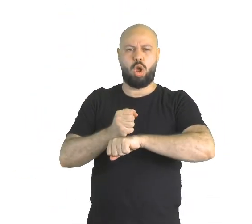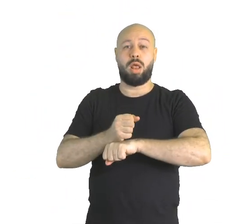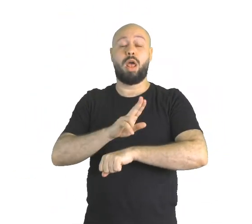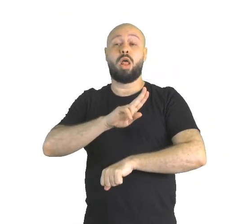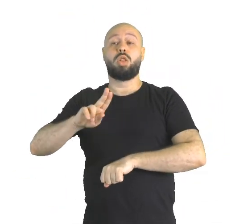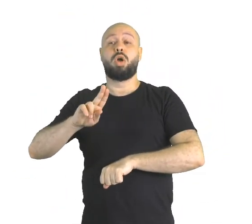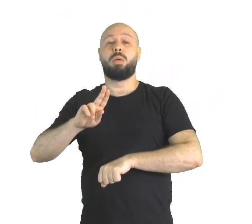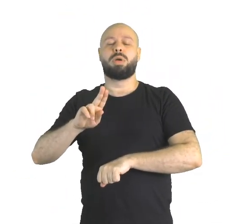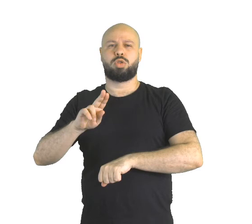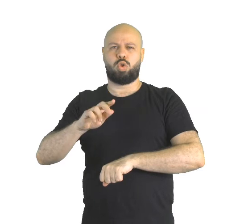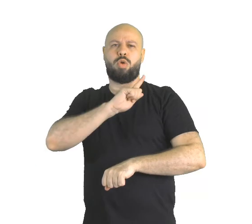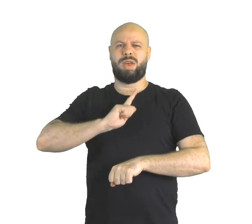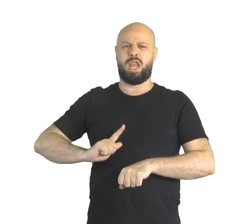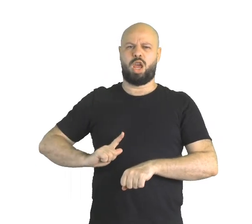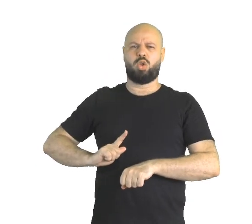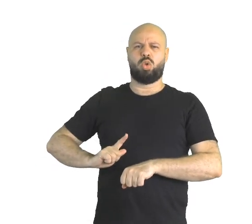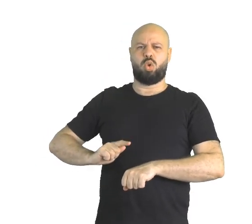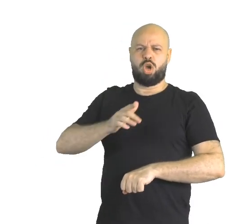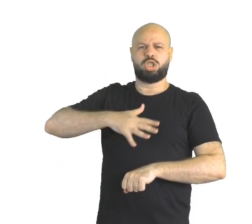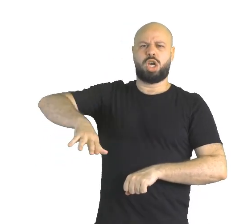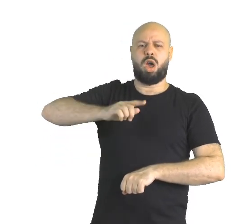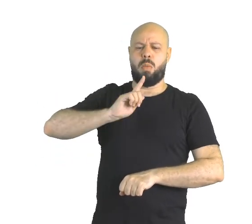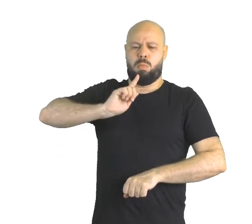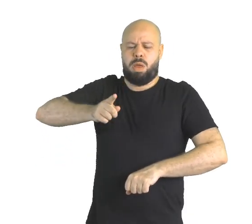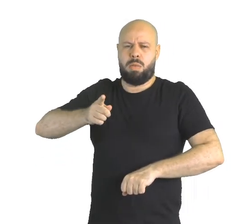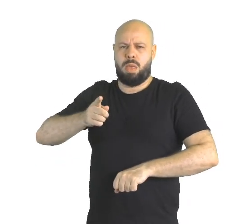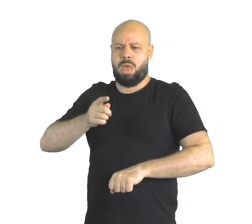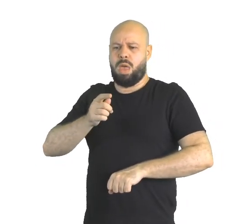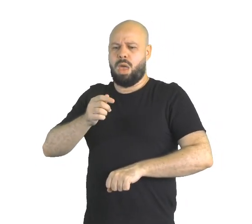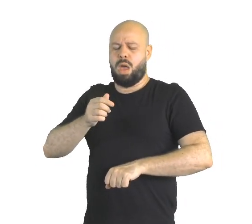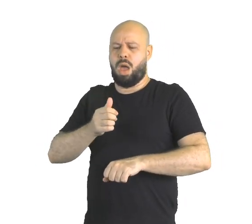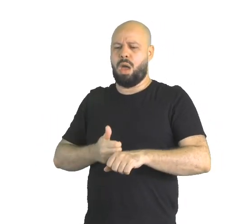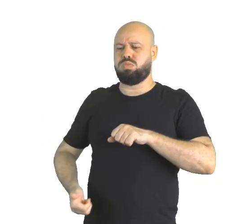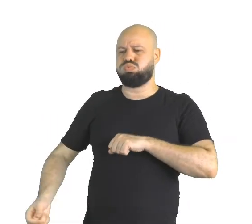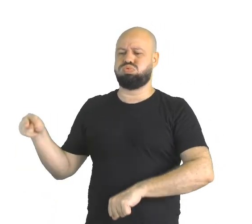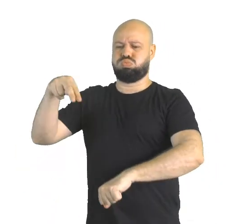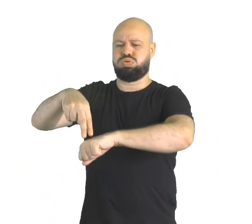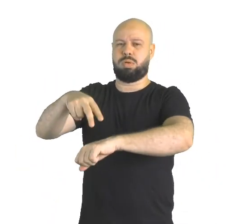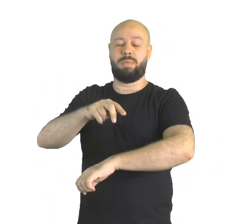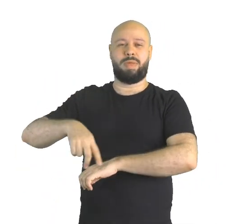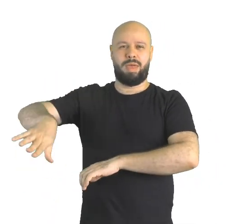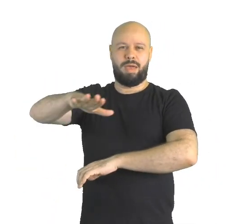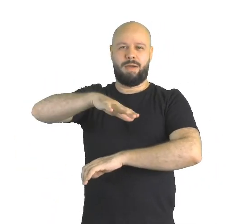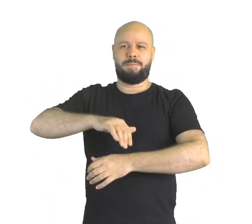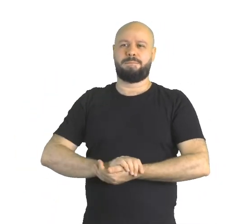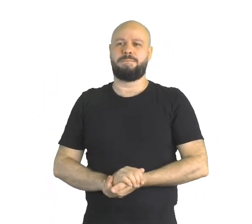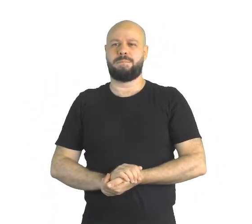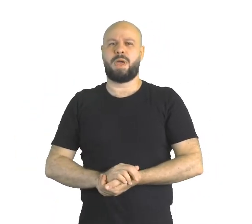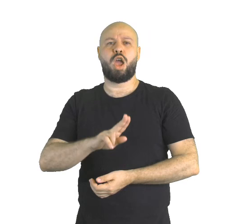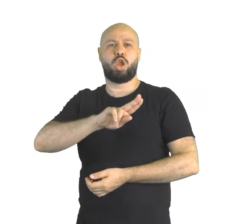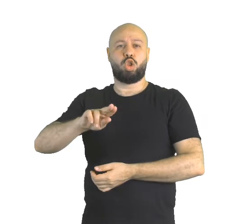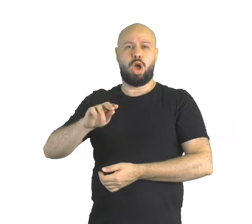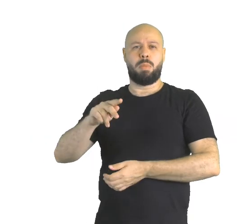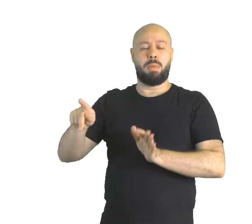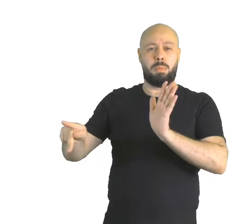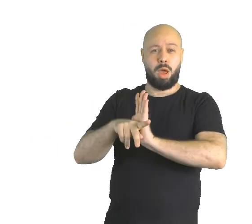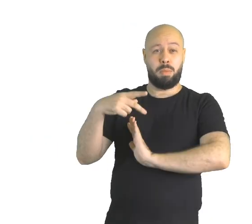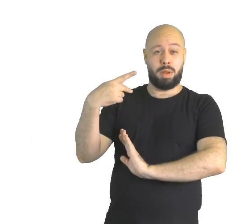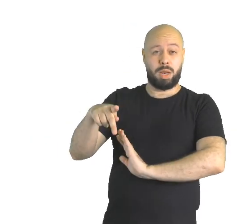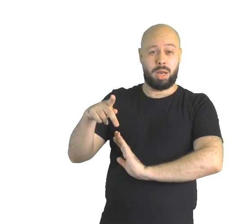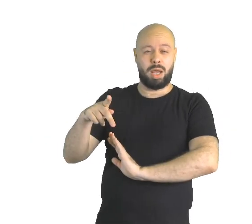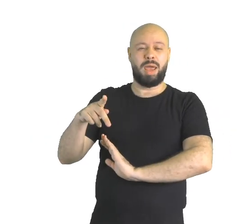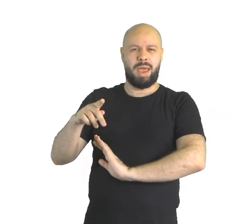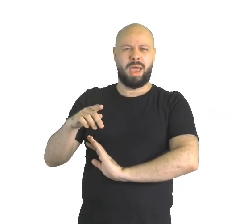pelo governador-geral. A pessoa responsável pela defesa territorial das capitanias da